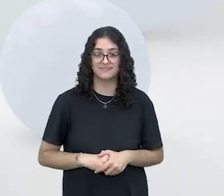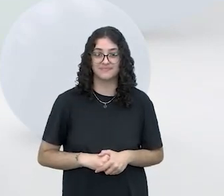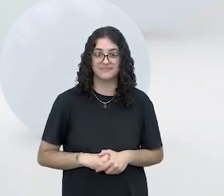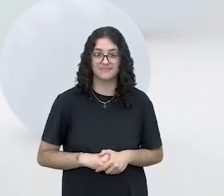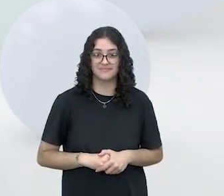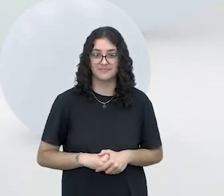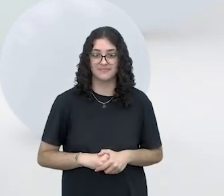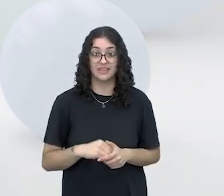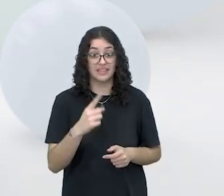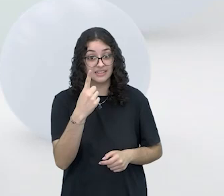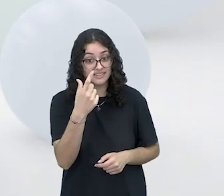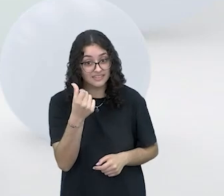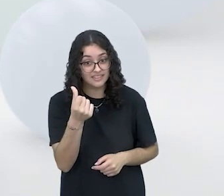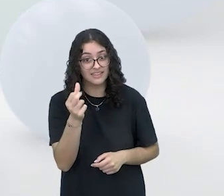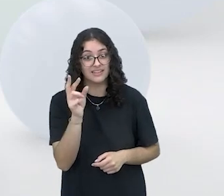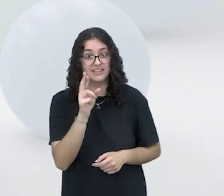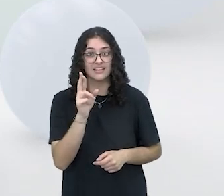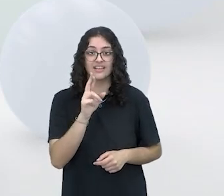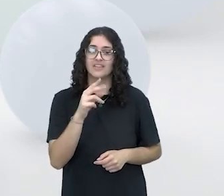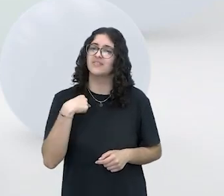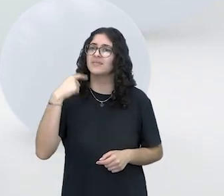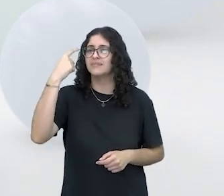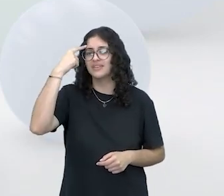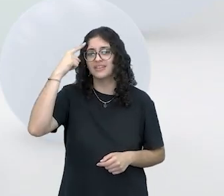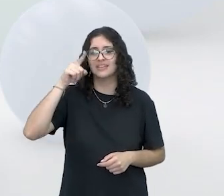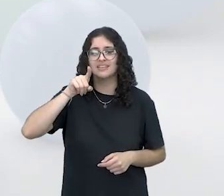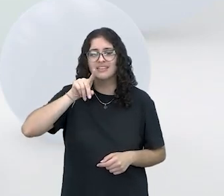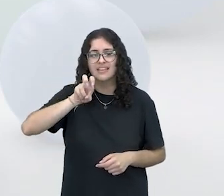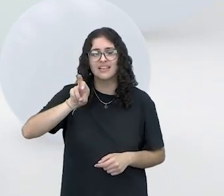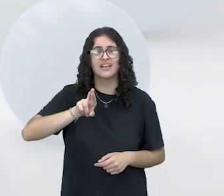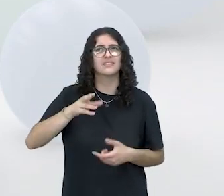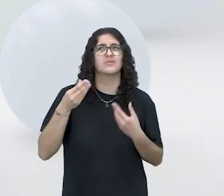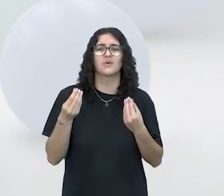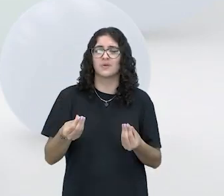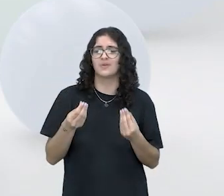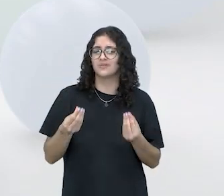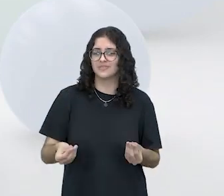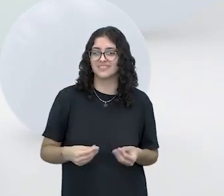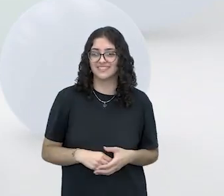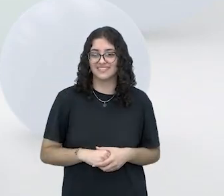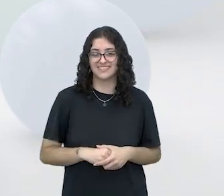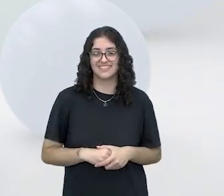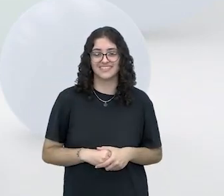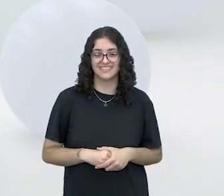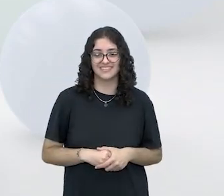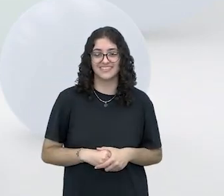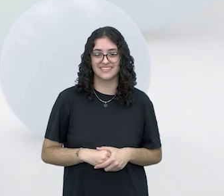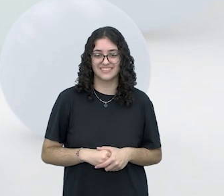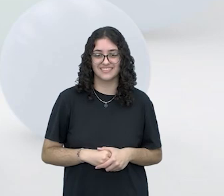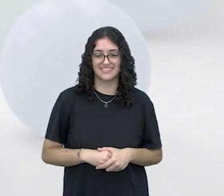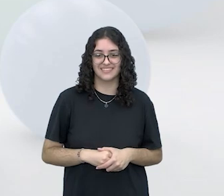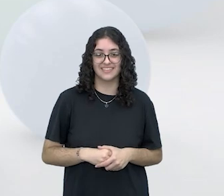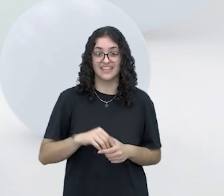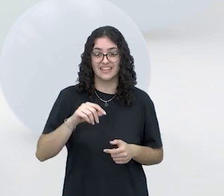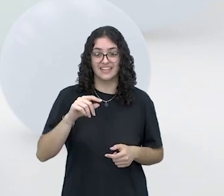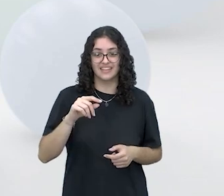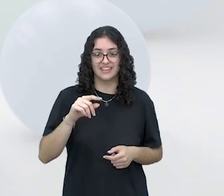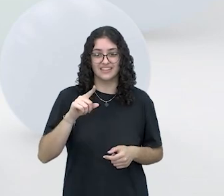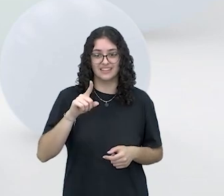16 reais. 16 Nossa, eu reais. tava pensando no 15, cara. Eu tava pensando em 15 reais. Tá, tem que devolver 15 reais pra ele,